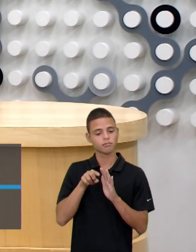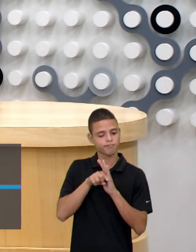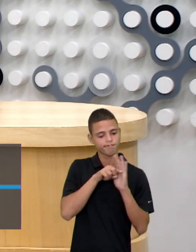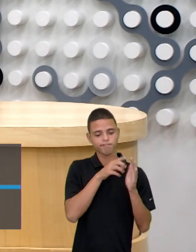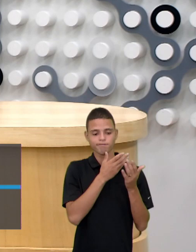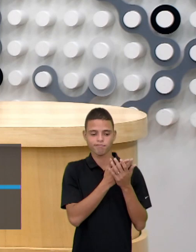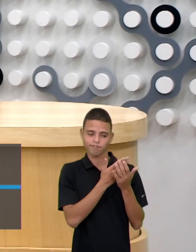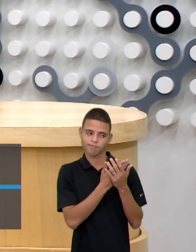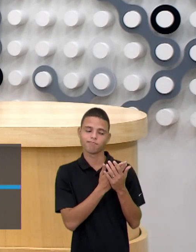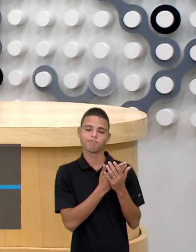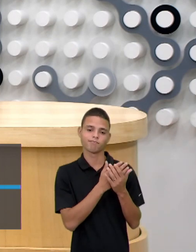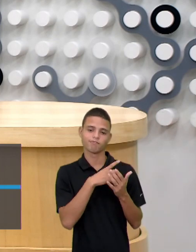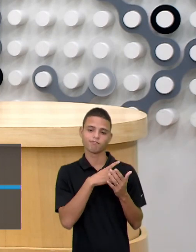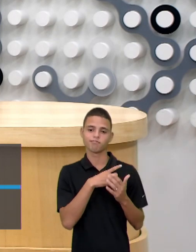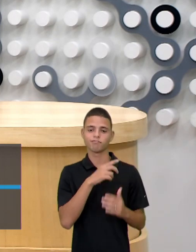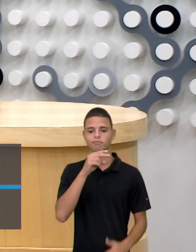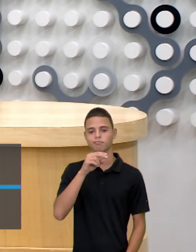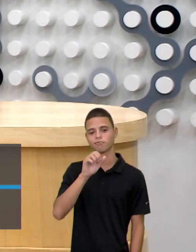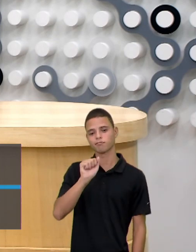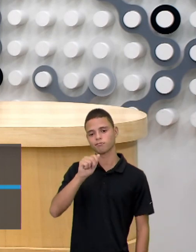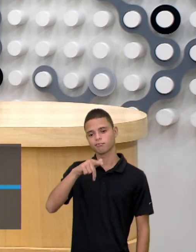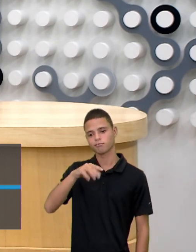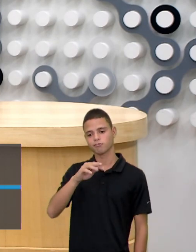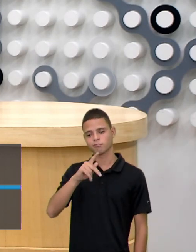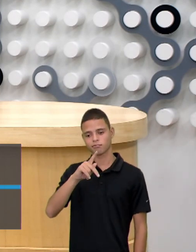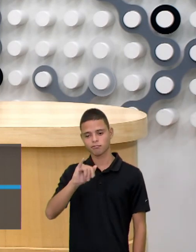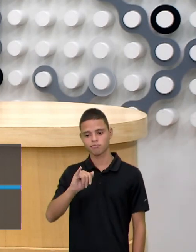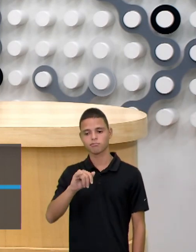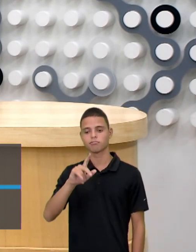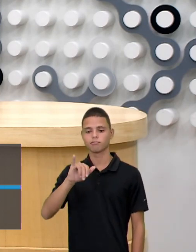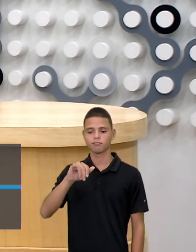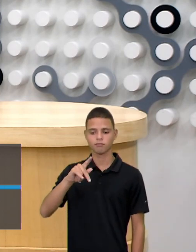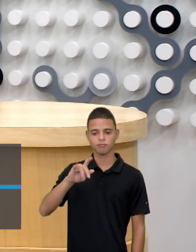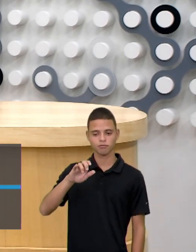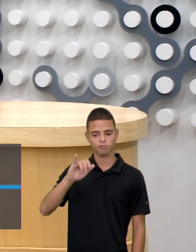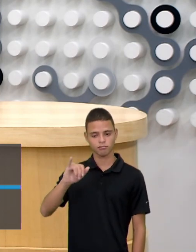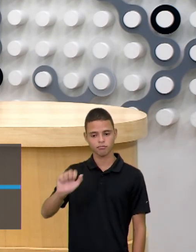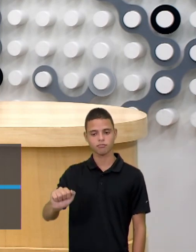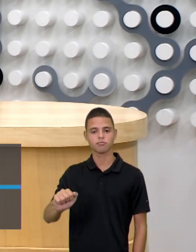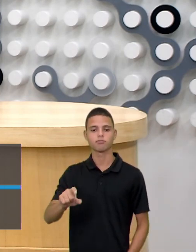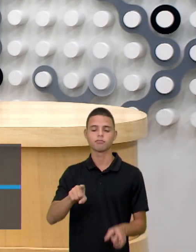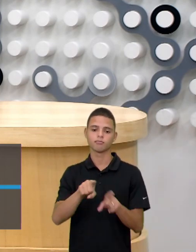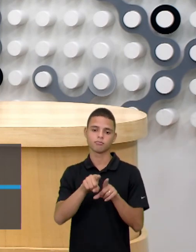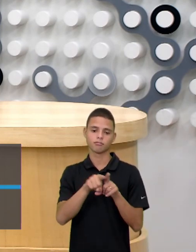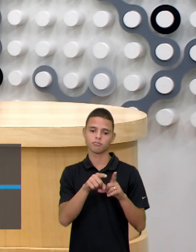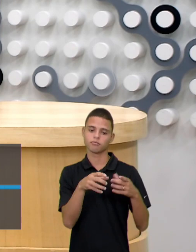tem lá o NEPO, que nós temos o IPEA, que também é